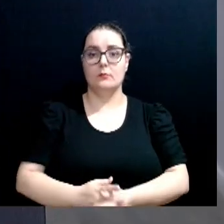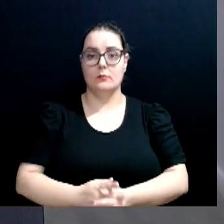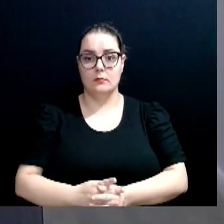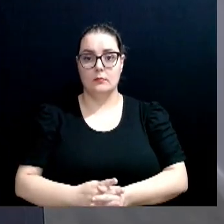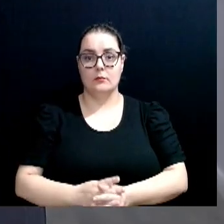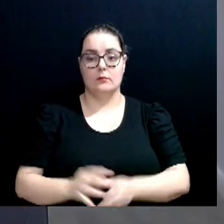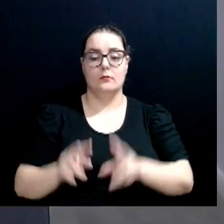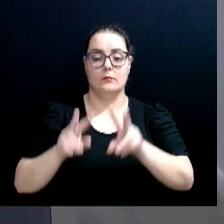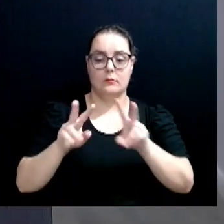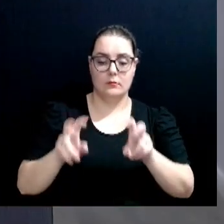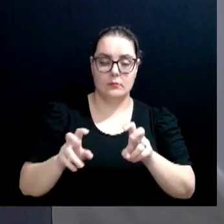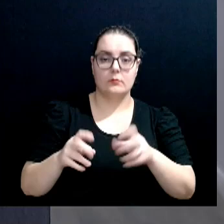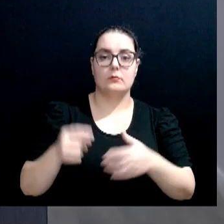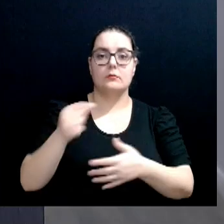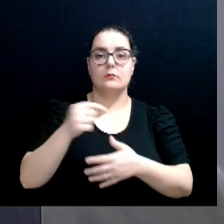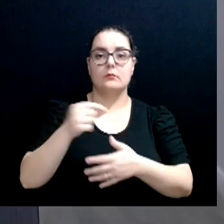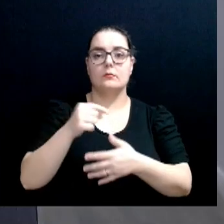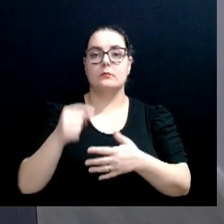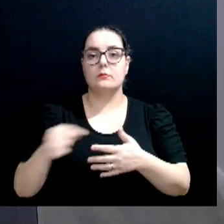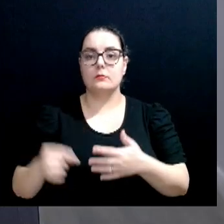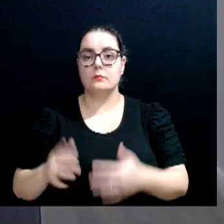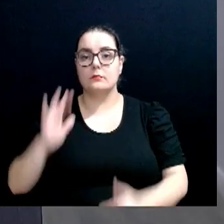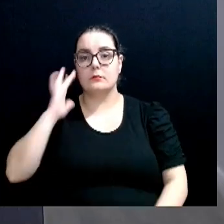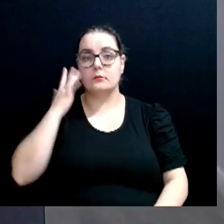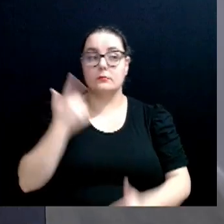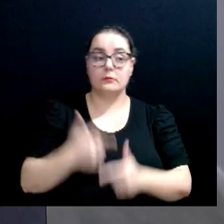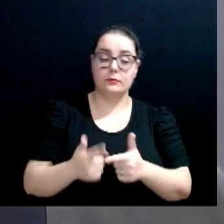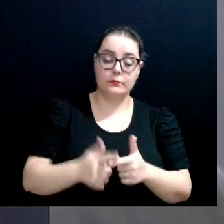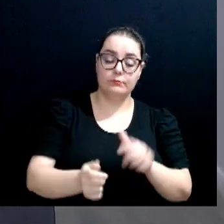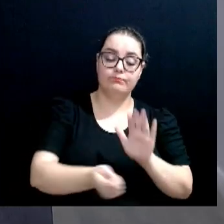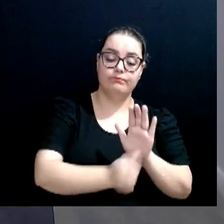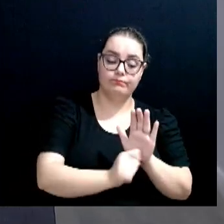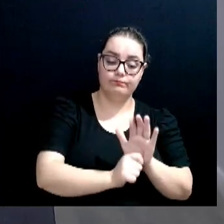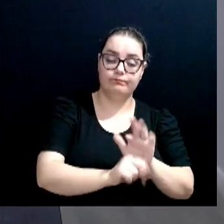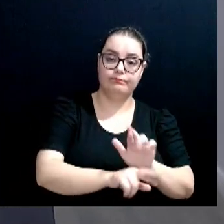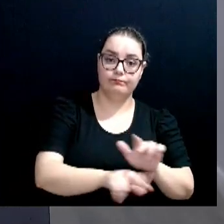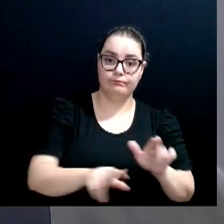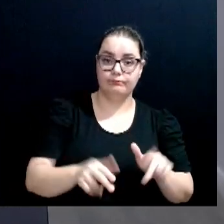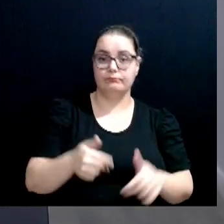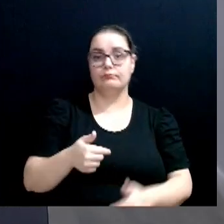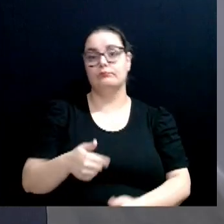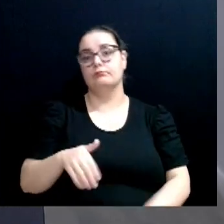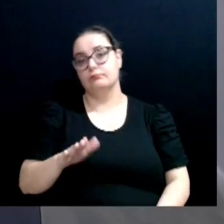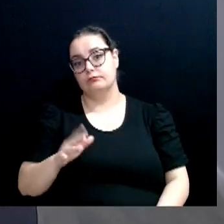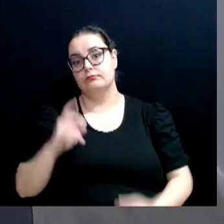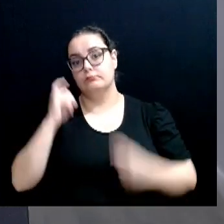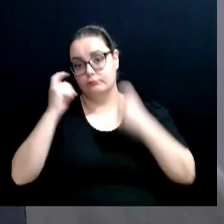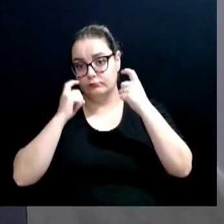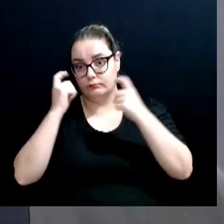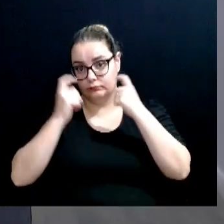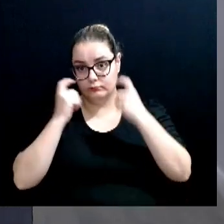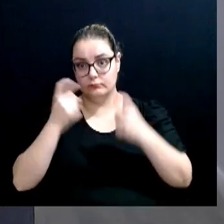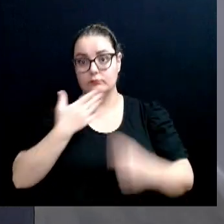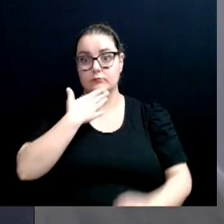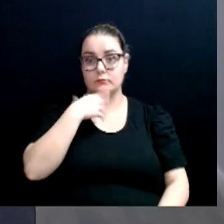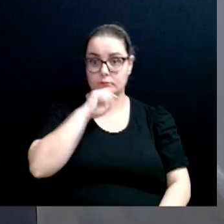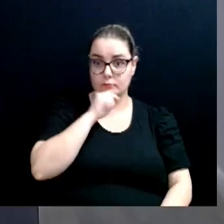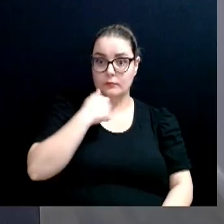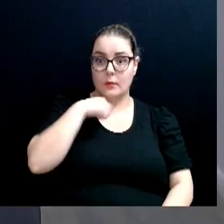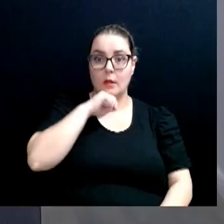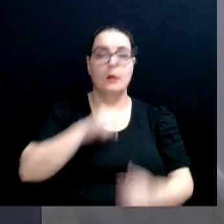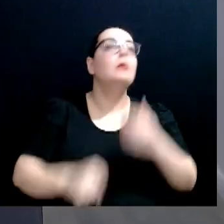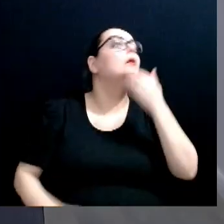que é abordado, né? Acho que o problema droga é o problema que mais tem preocupado os pais, né, os